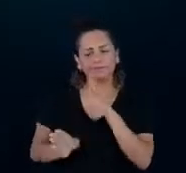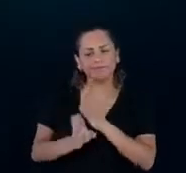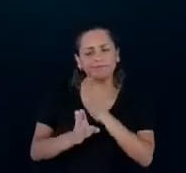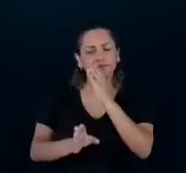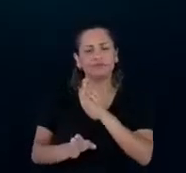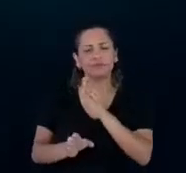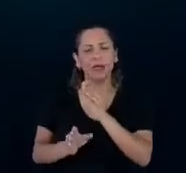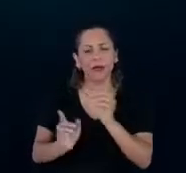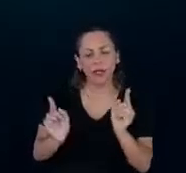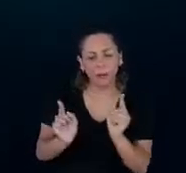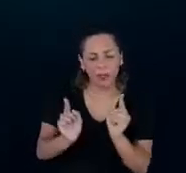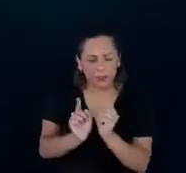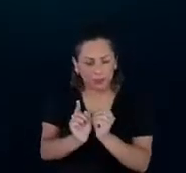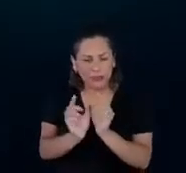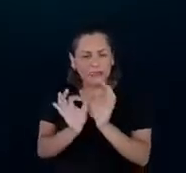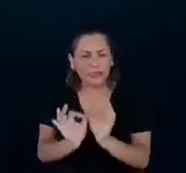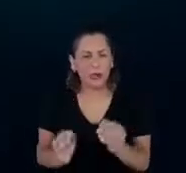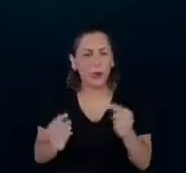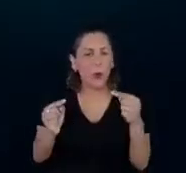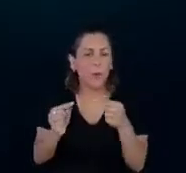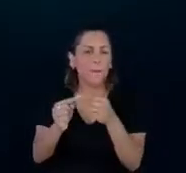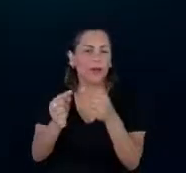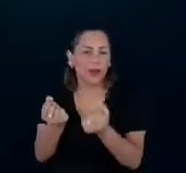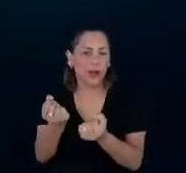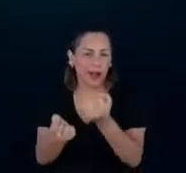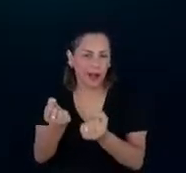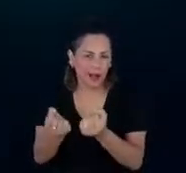de passageiro. Esse é o principal objetivo.